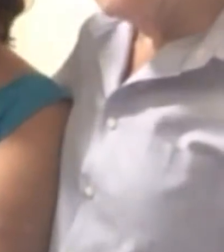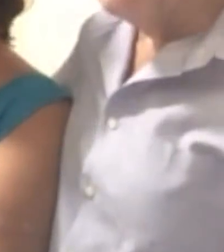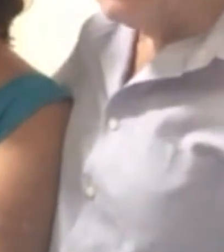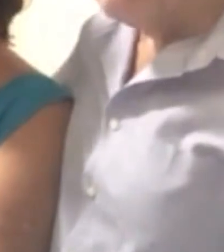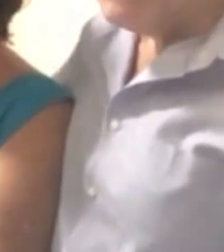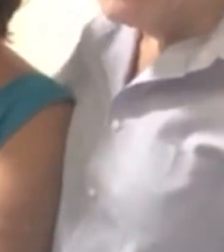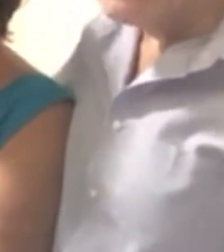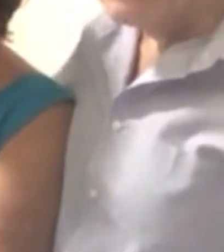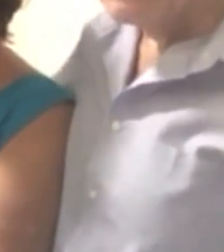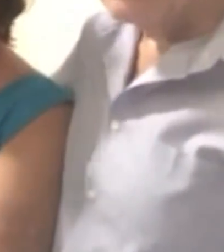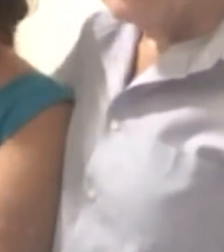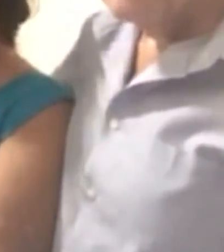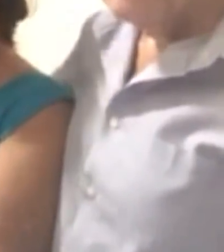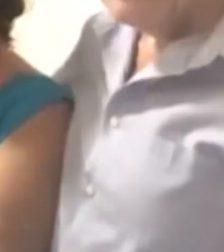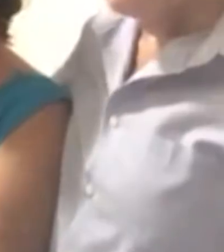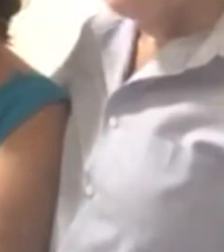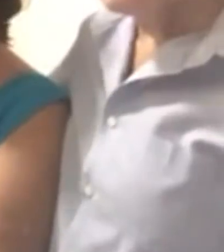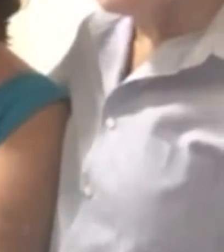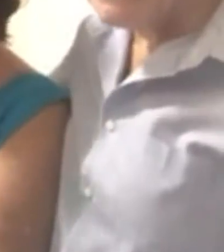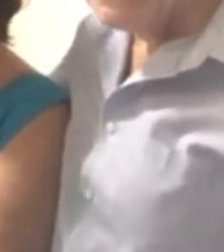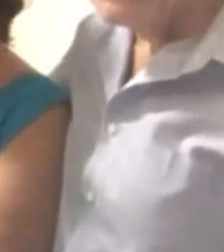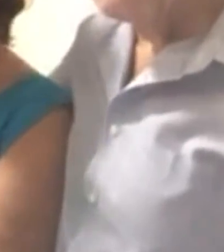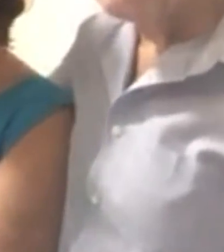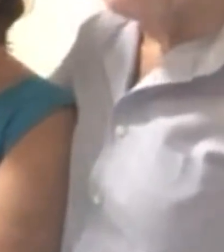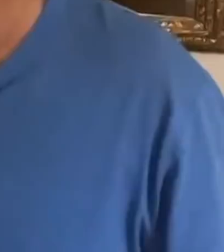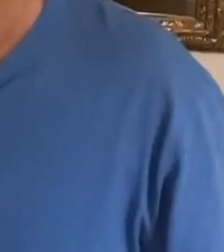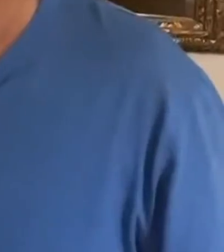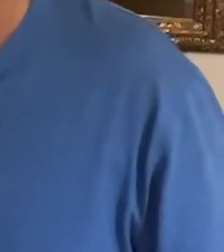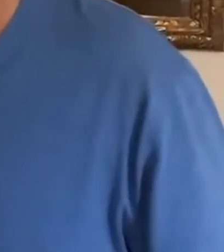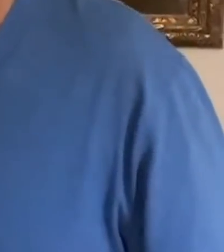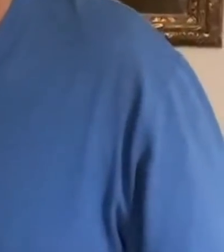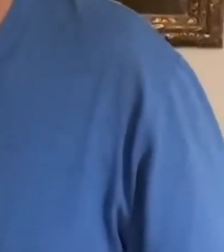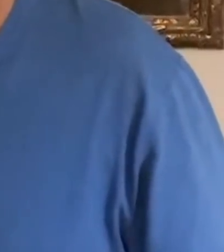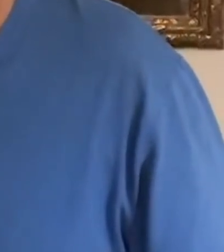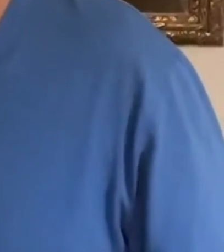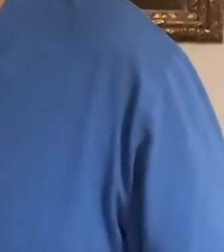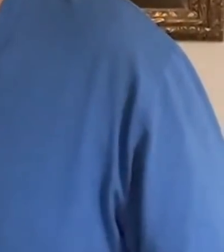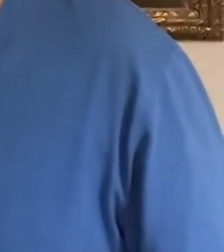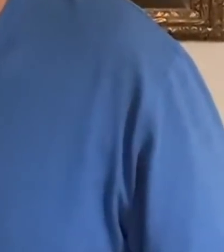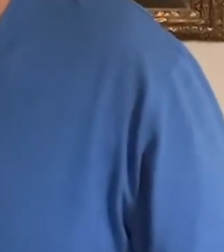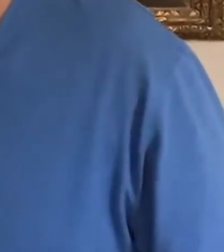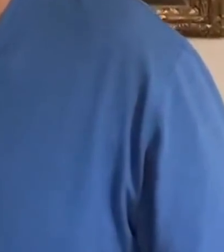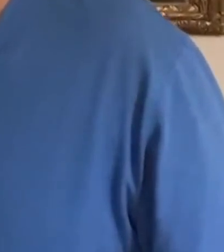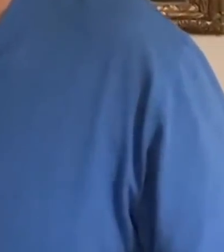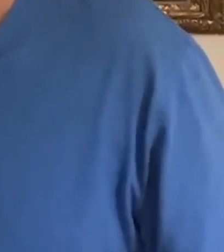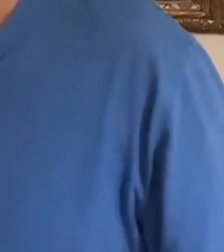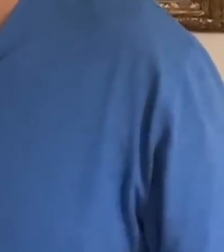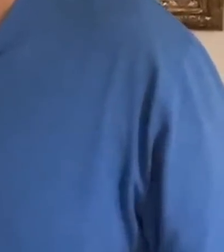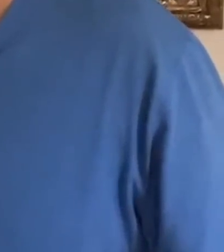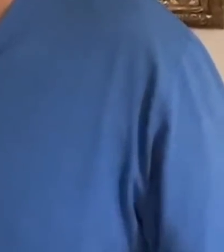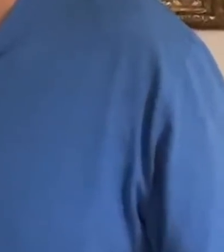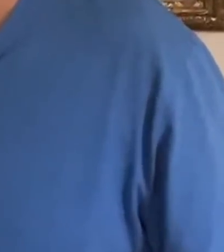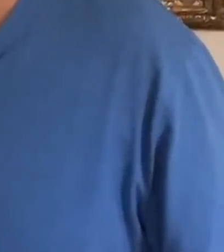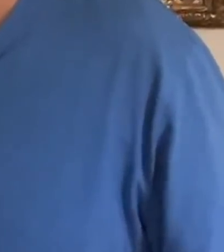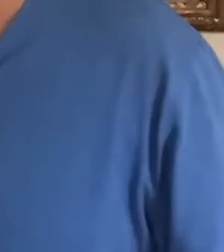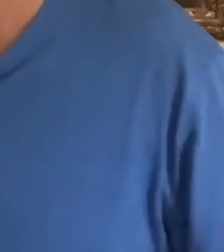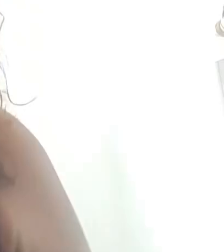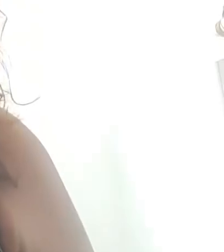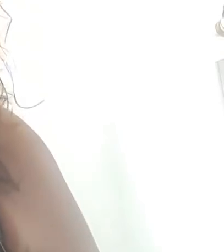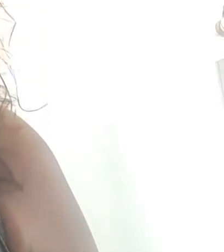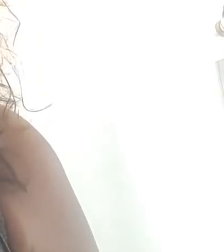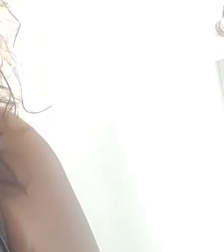família Ibemeia, vai passar. Somos família Ibemeia, vai